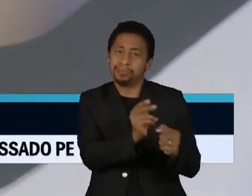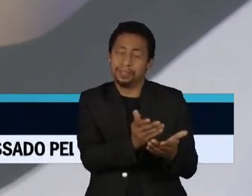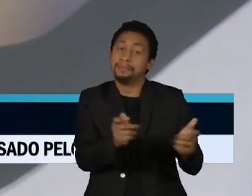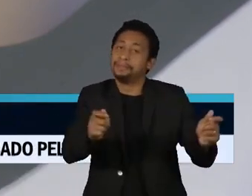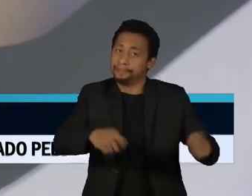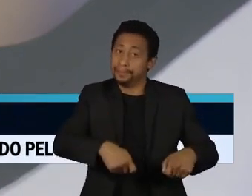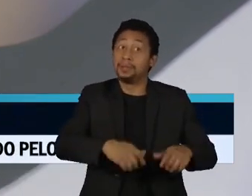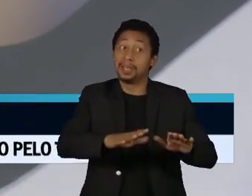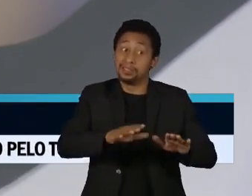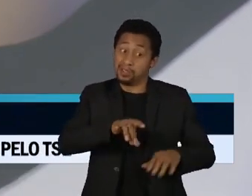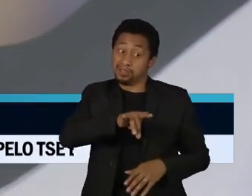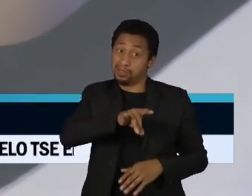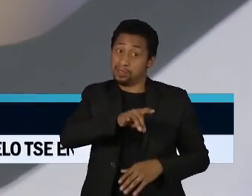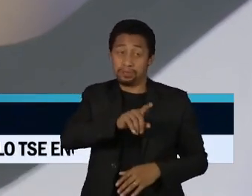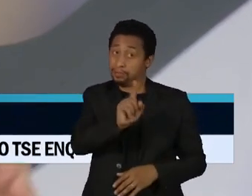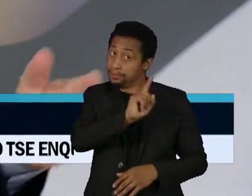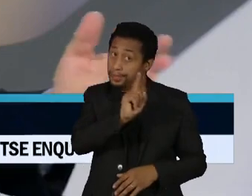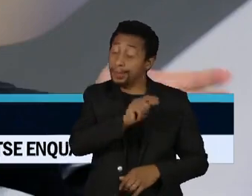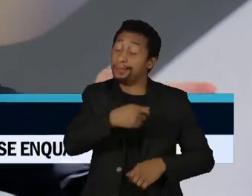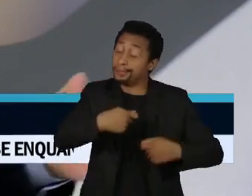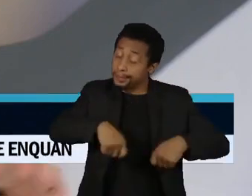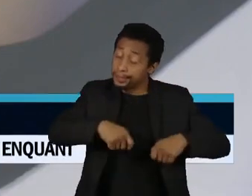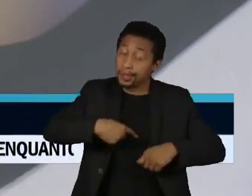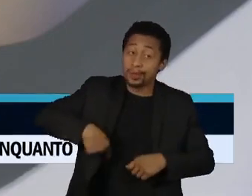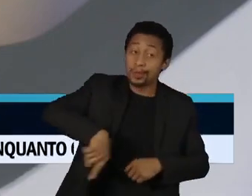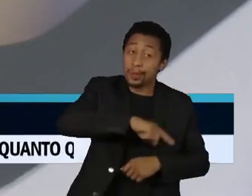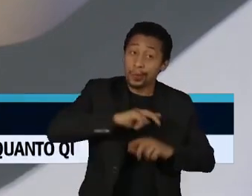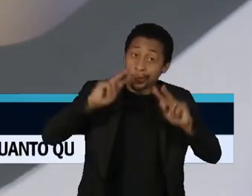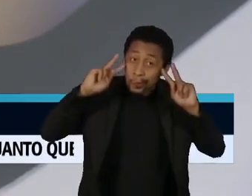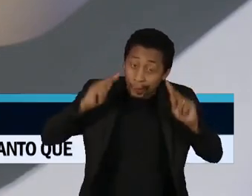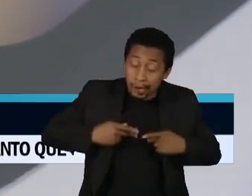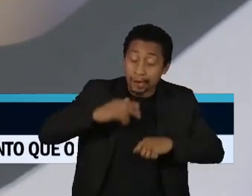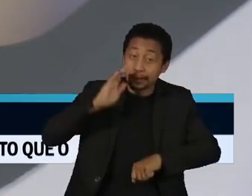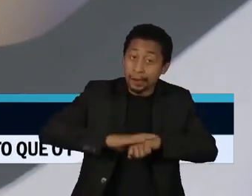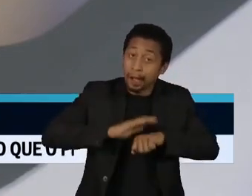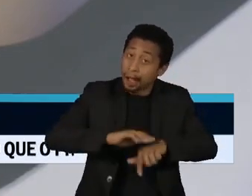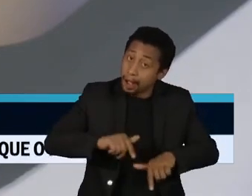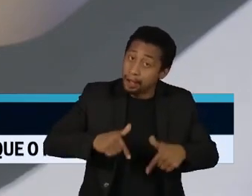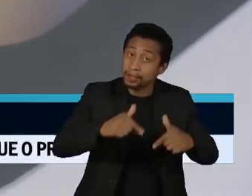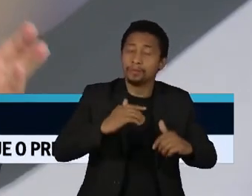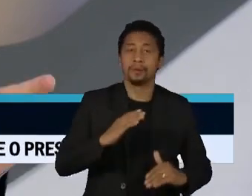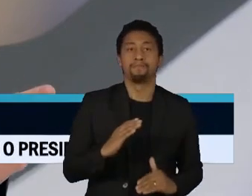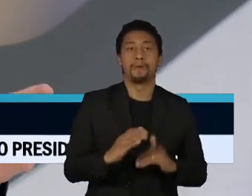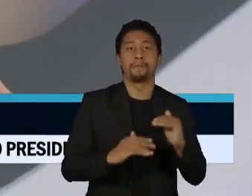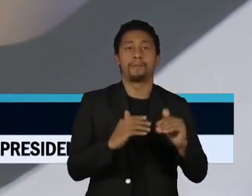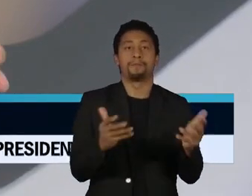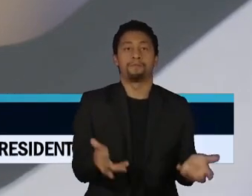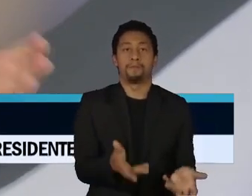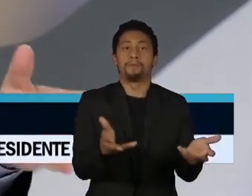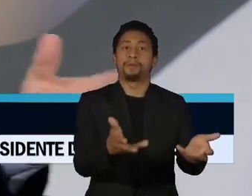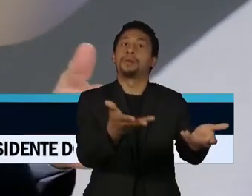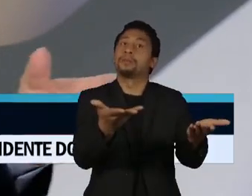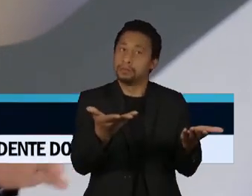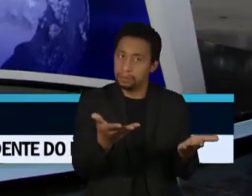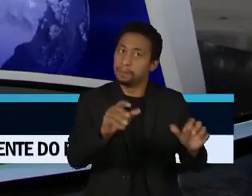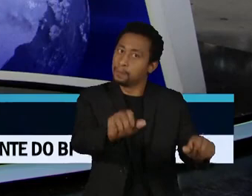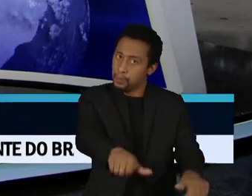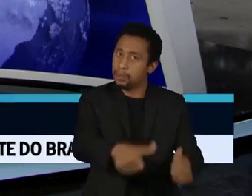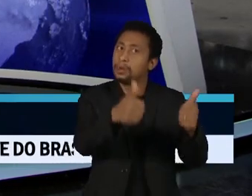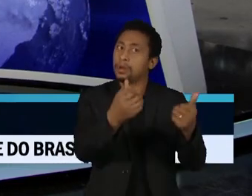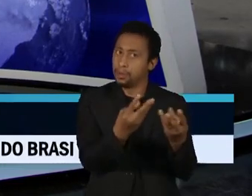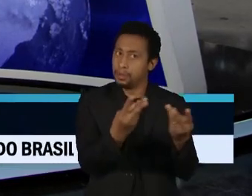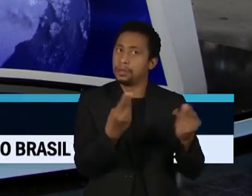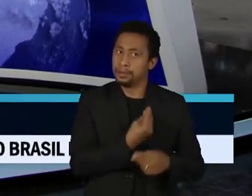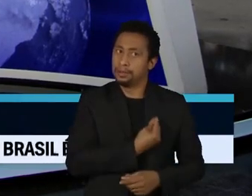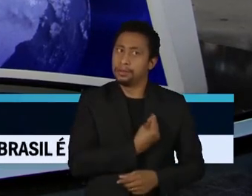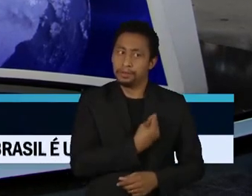provocadas para surtir o efeito de forma favorecer Portanto o desenvolvimento da sua acepção mais Ampla seja melhor da qualidade de